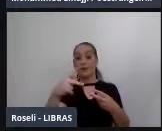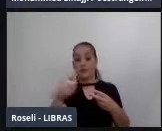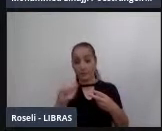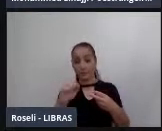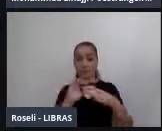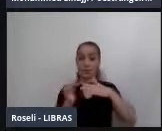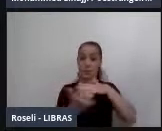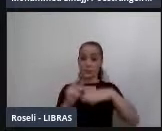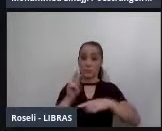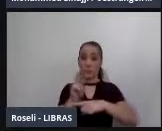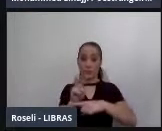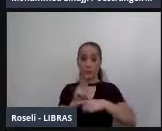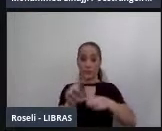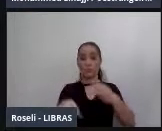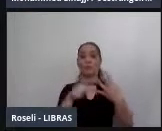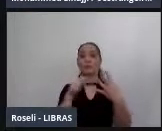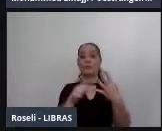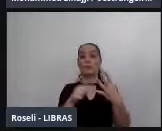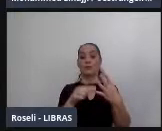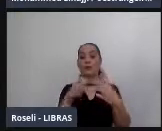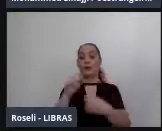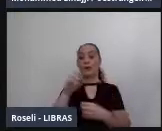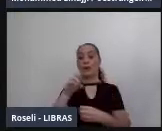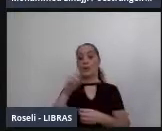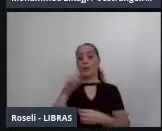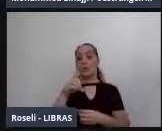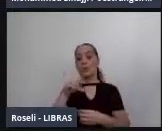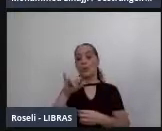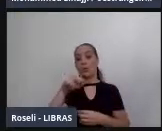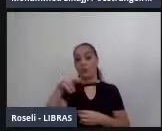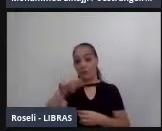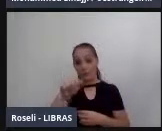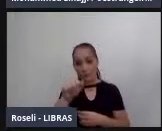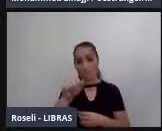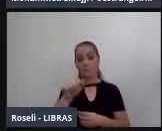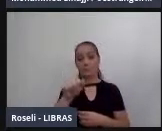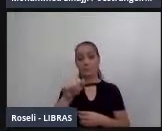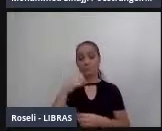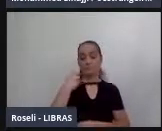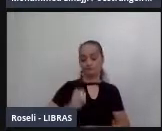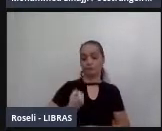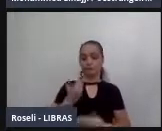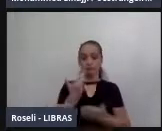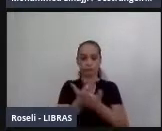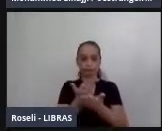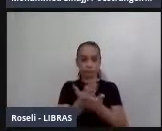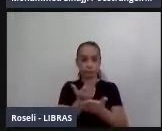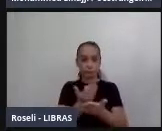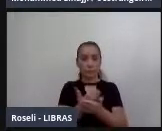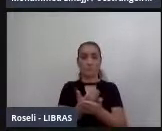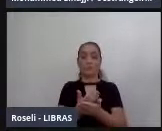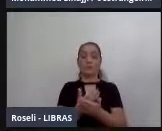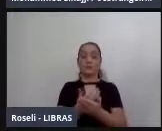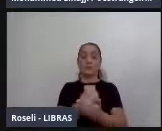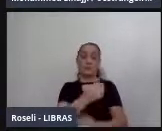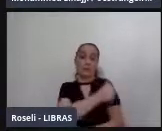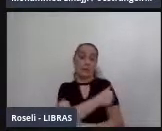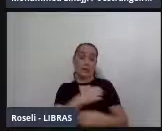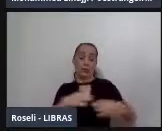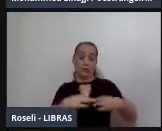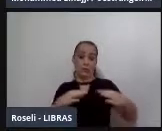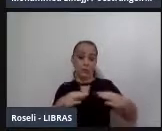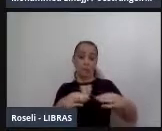Carolina Jansen também, que é a nossa bolsista. Inclusive, nós contamos muitas vezes com alunos voluntários, que não